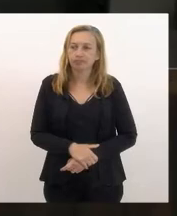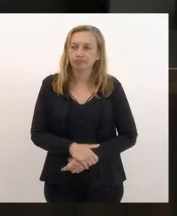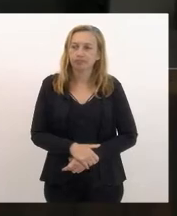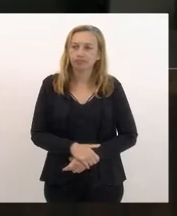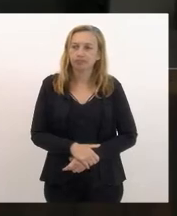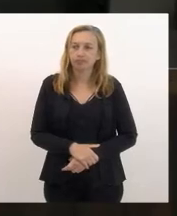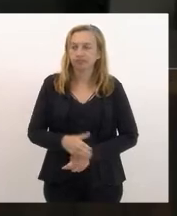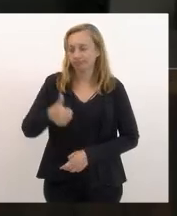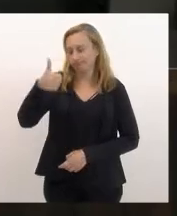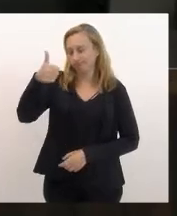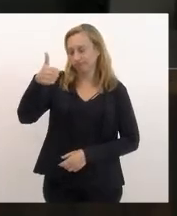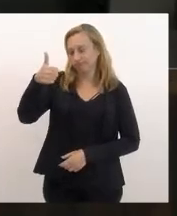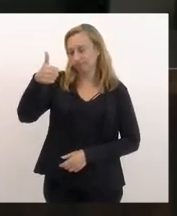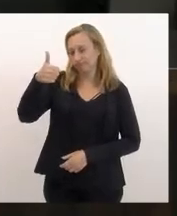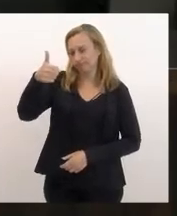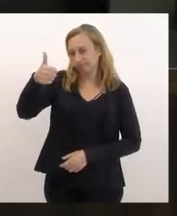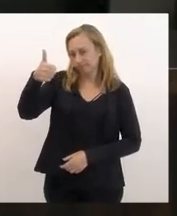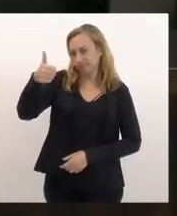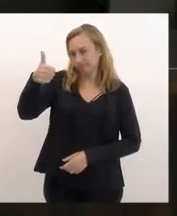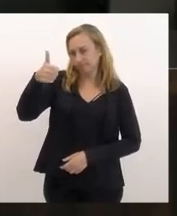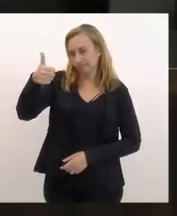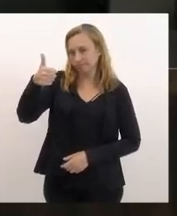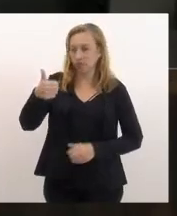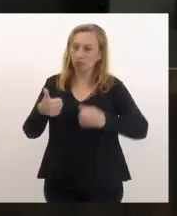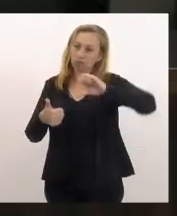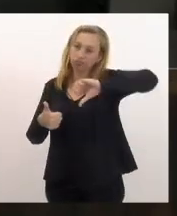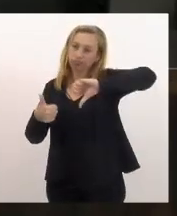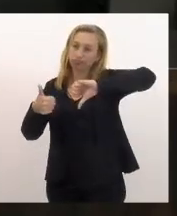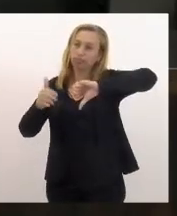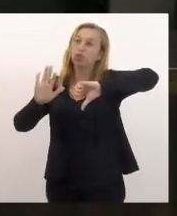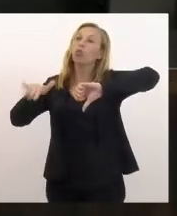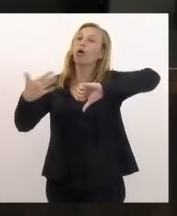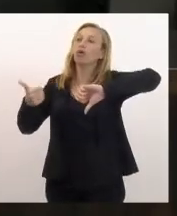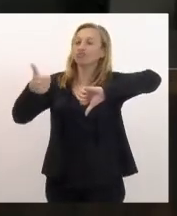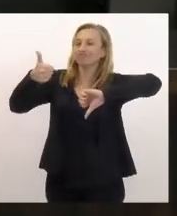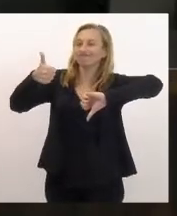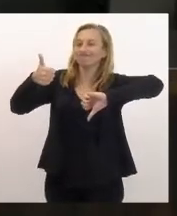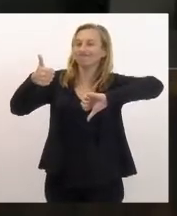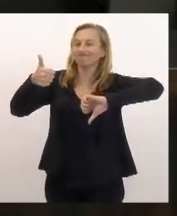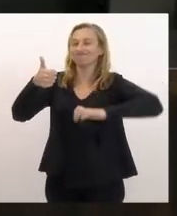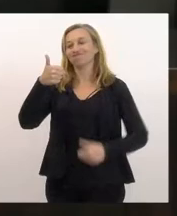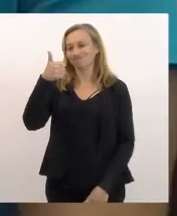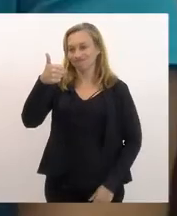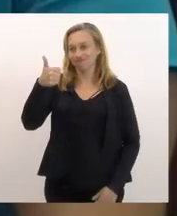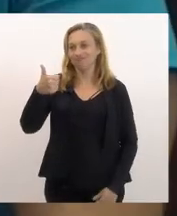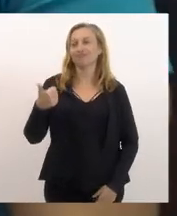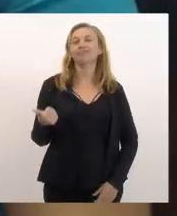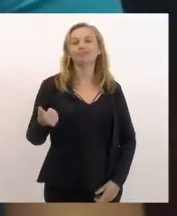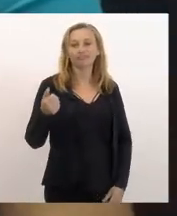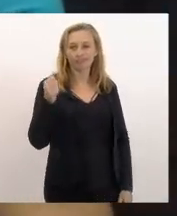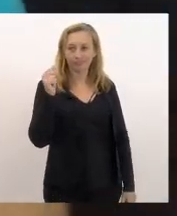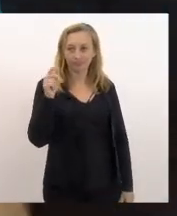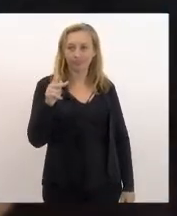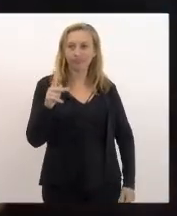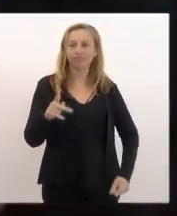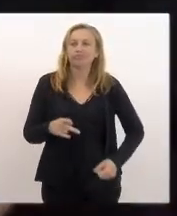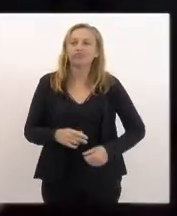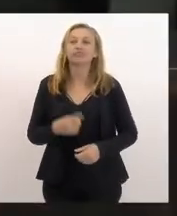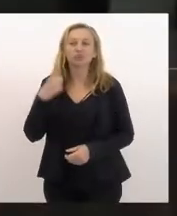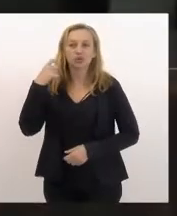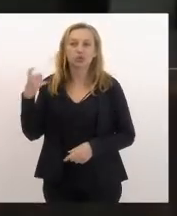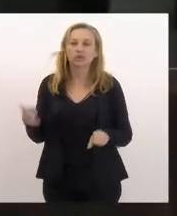Só botou o sinal, então, de positivo ou negativo aí, deputado Chiquinho. Ok, positivo. Favorável. Obrigado. Veio o som